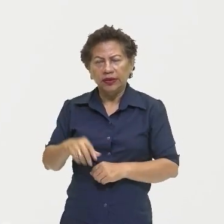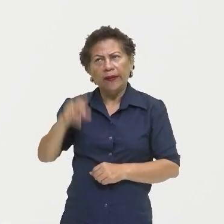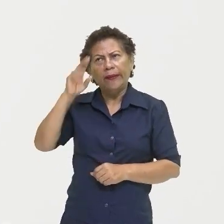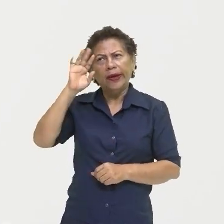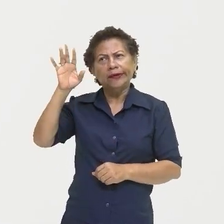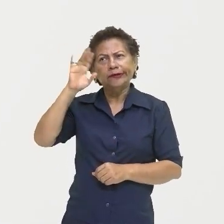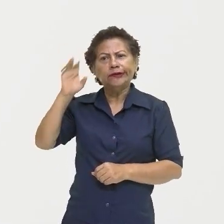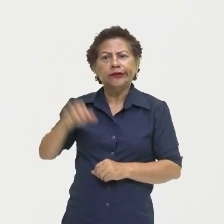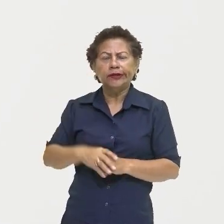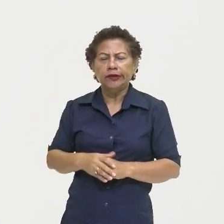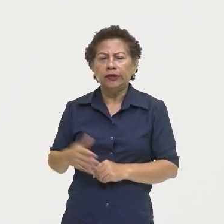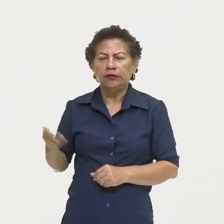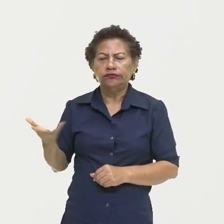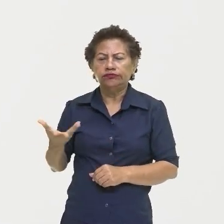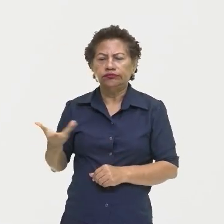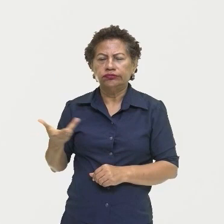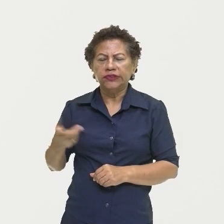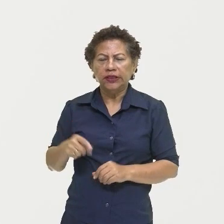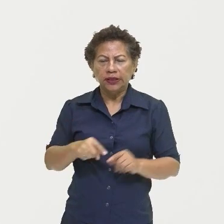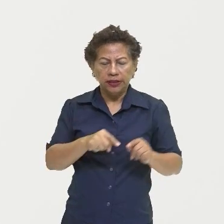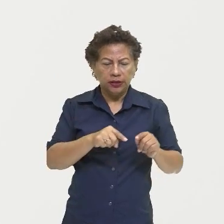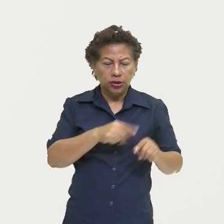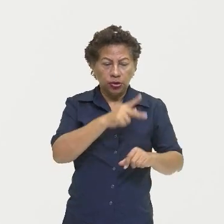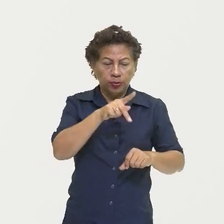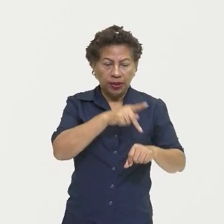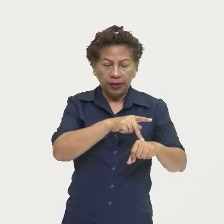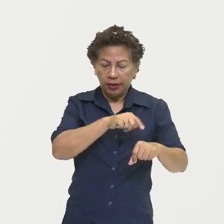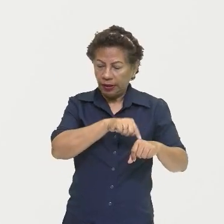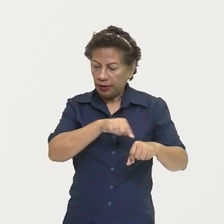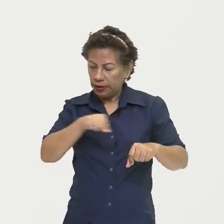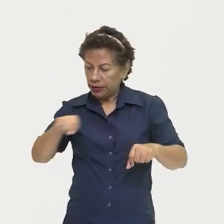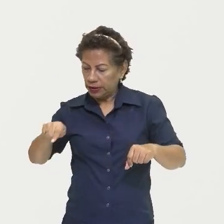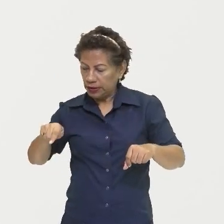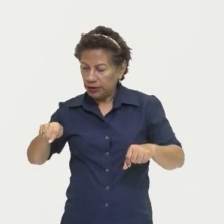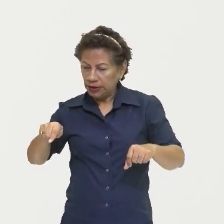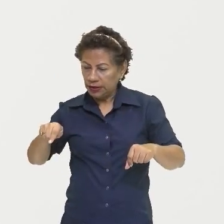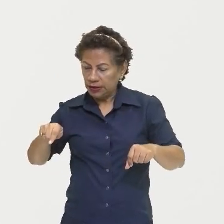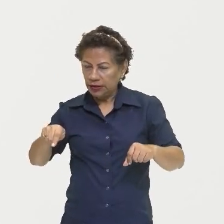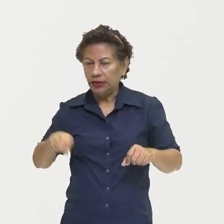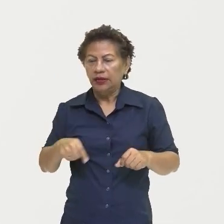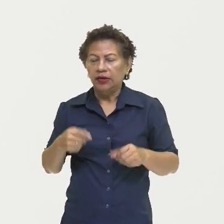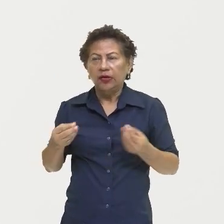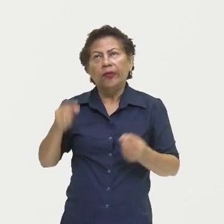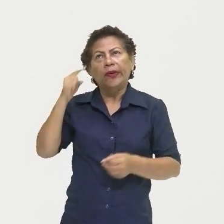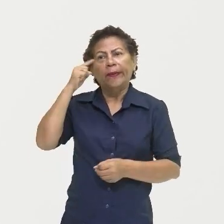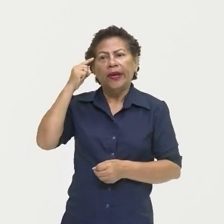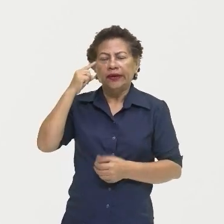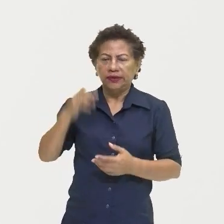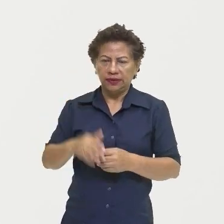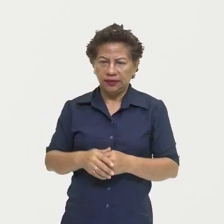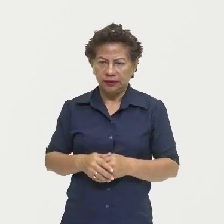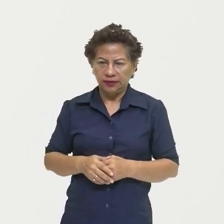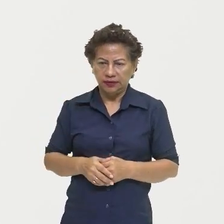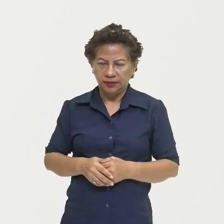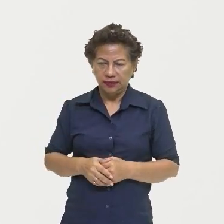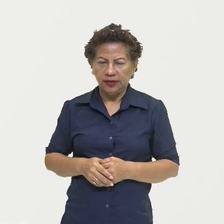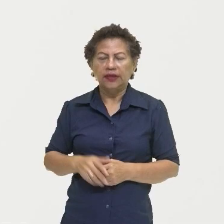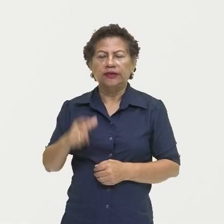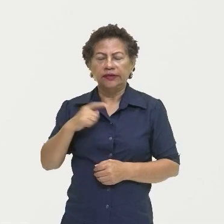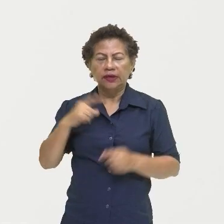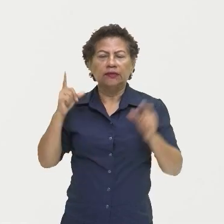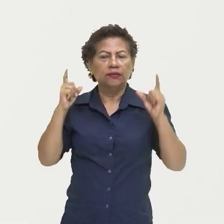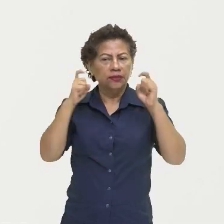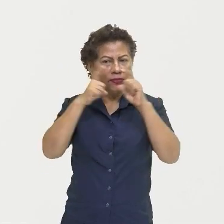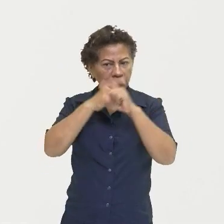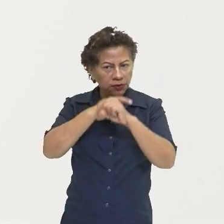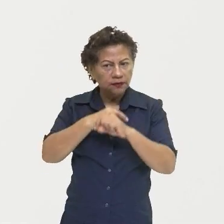velocidade de um país para o outro, de um lugar para o outro, né? Então, você tinha aí uma